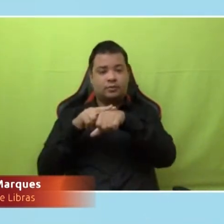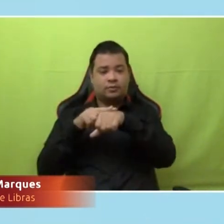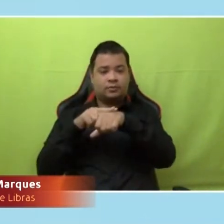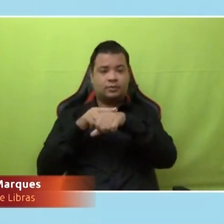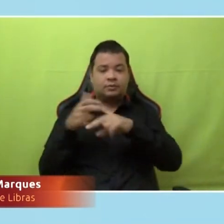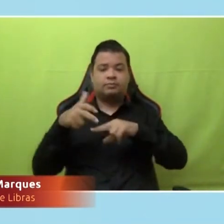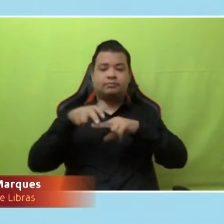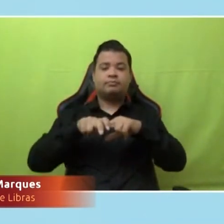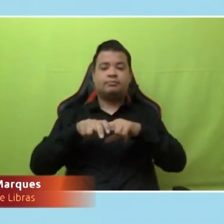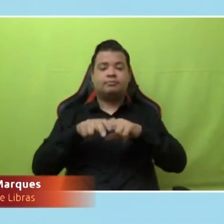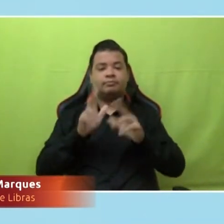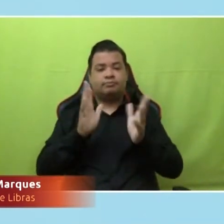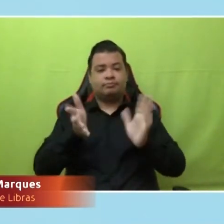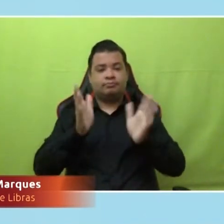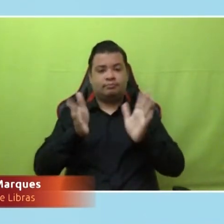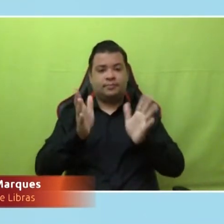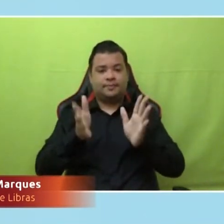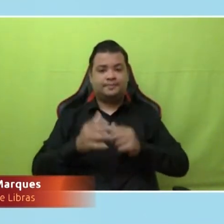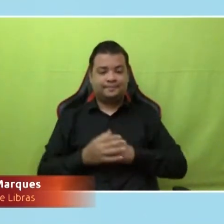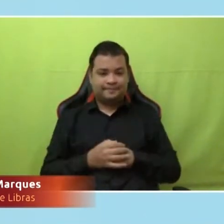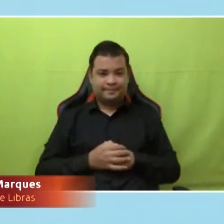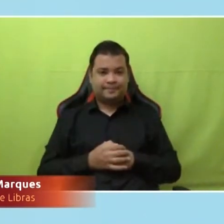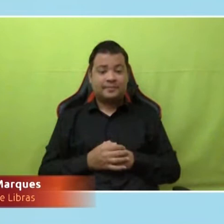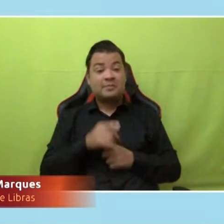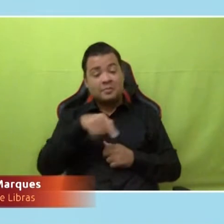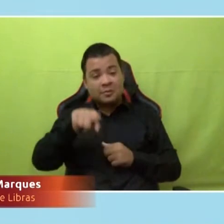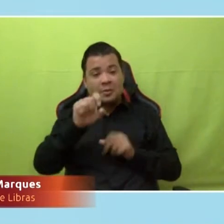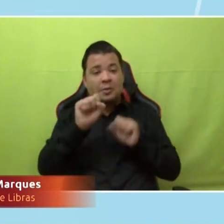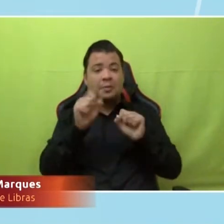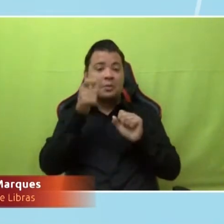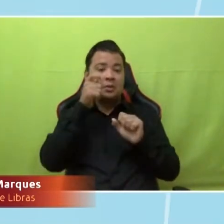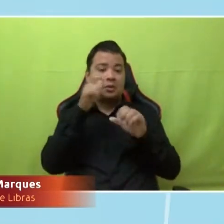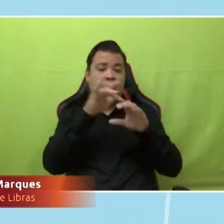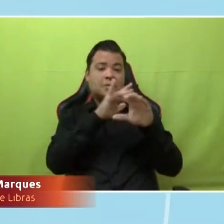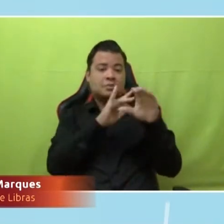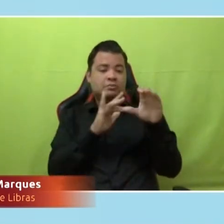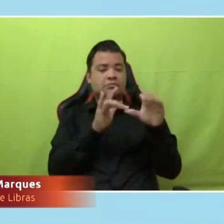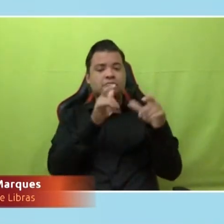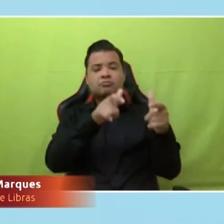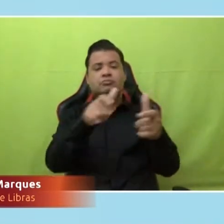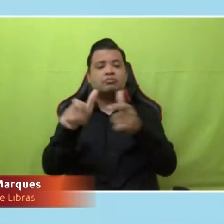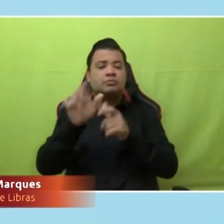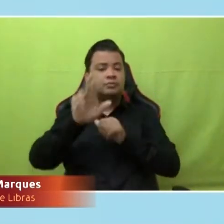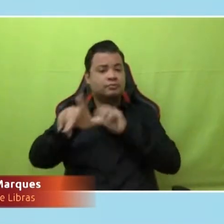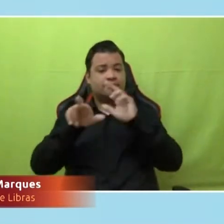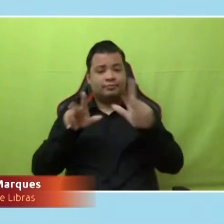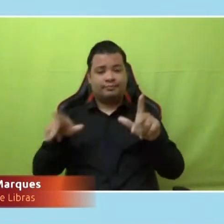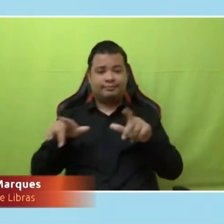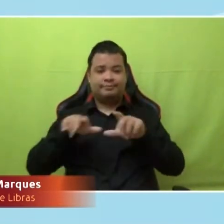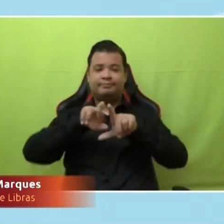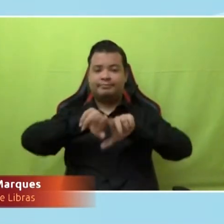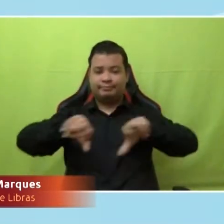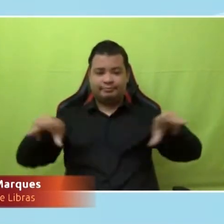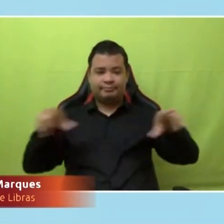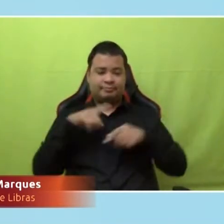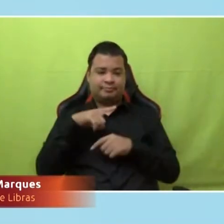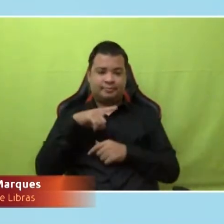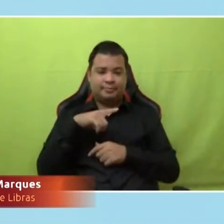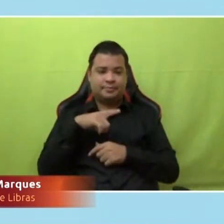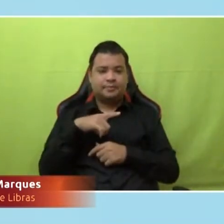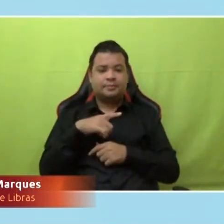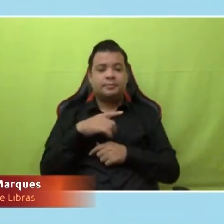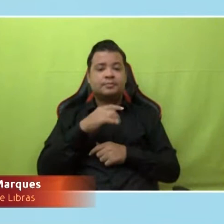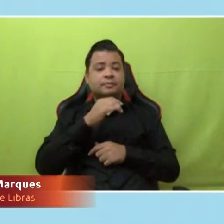interpretação. E você pode assistir ao Conexões em diferentes lugares, diferentes plataformas. Vou contar alguma delas para vocês. Na